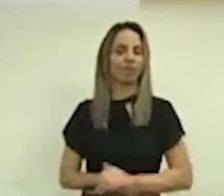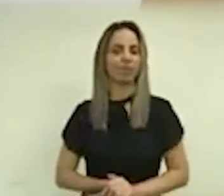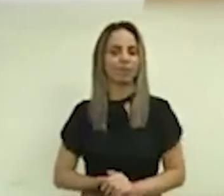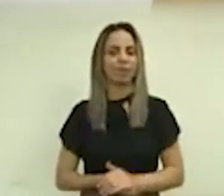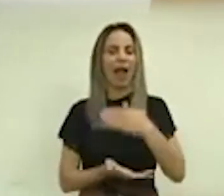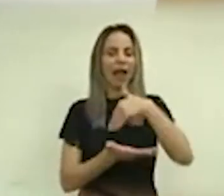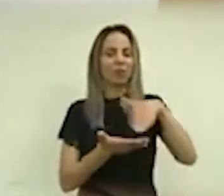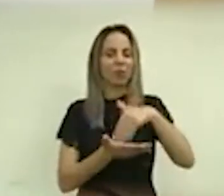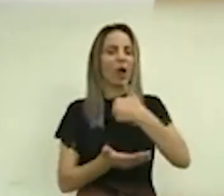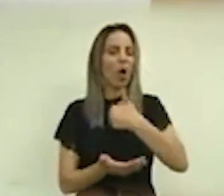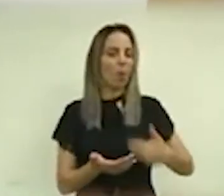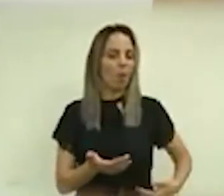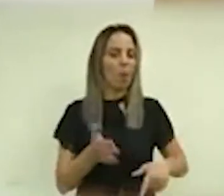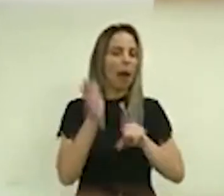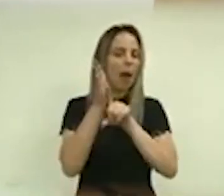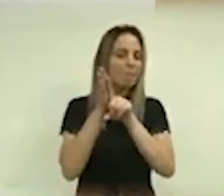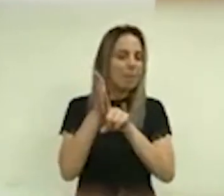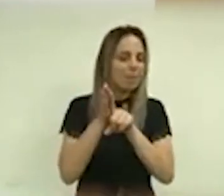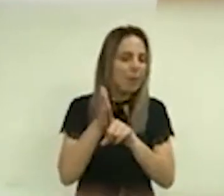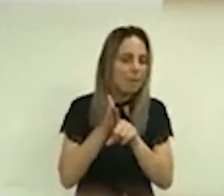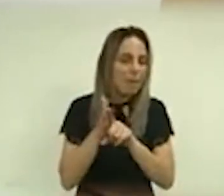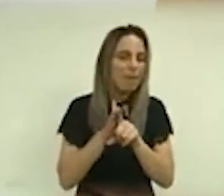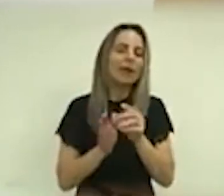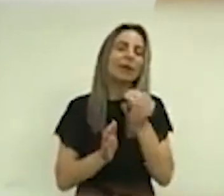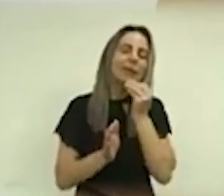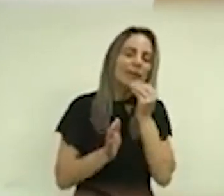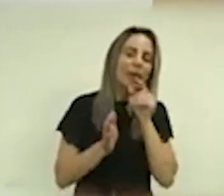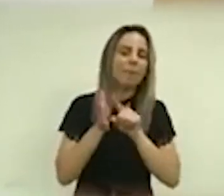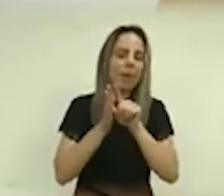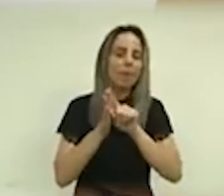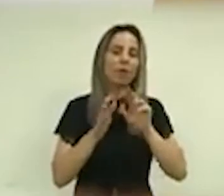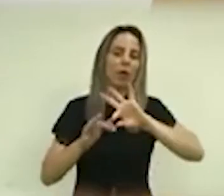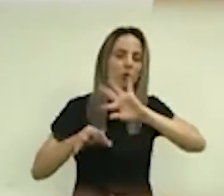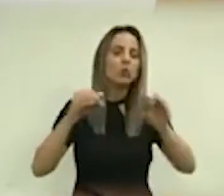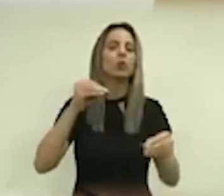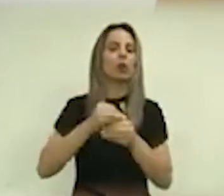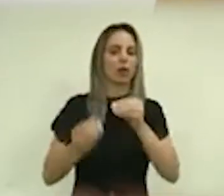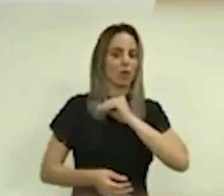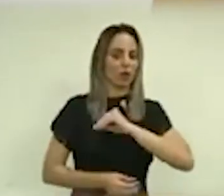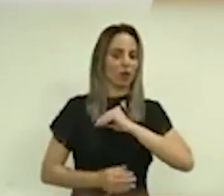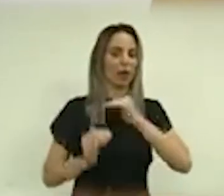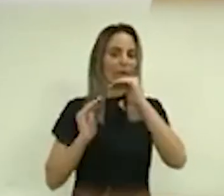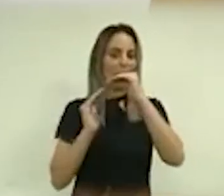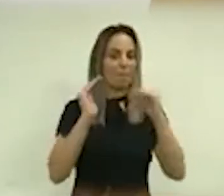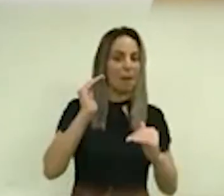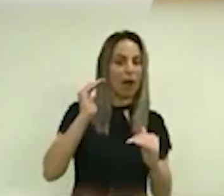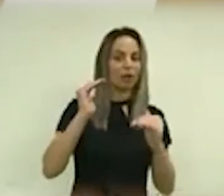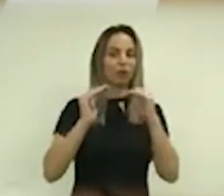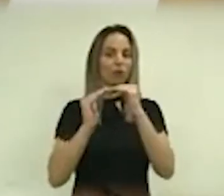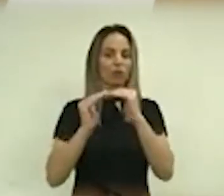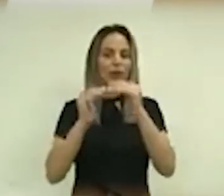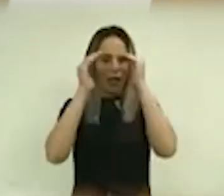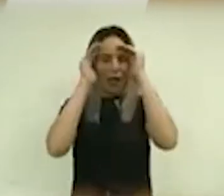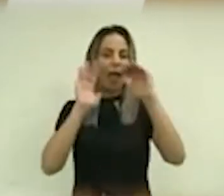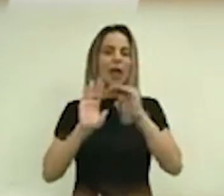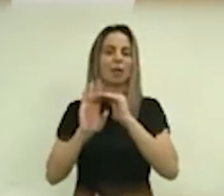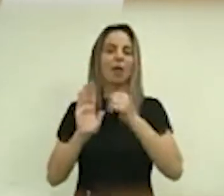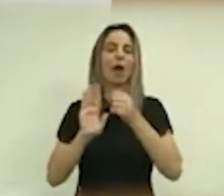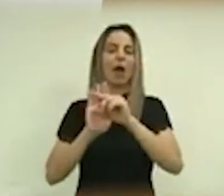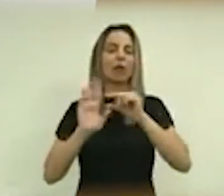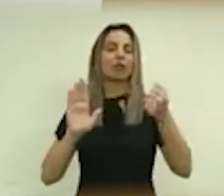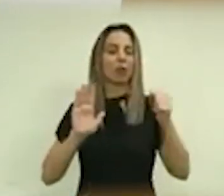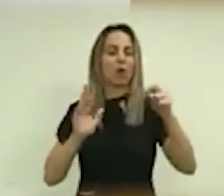administração pública realizou estudos e pretende realizar a reposição salarial inflacionária respeitando o inciso 8 do artigo 8º